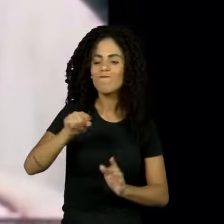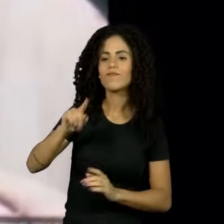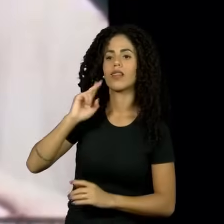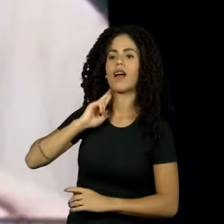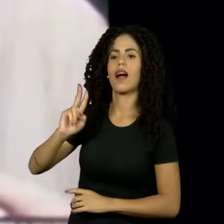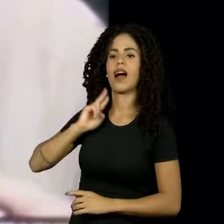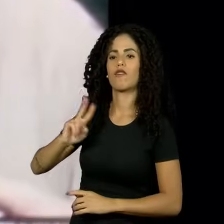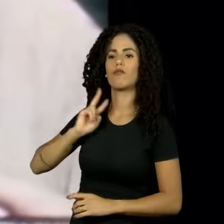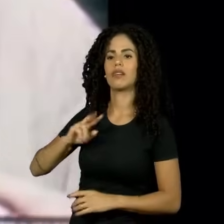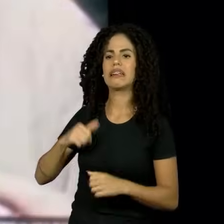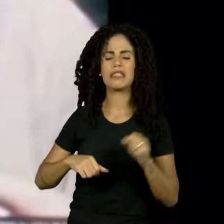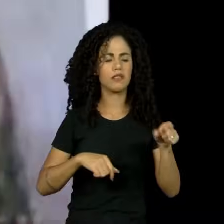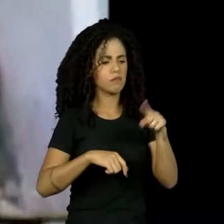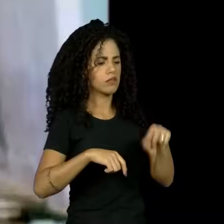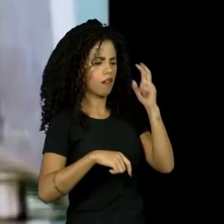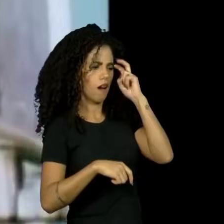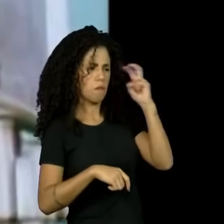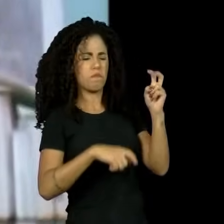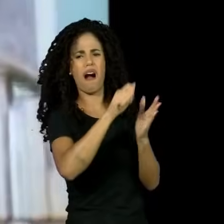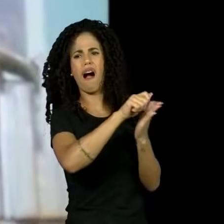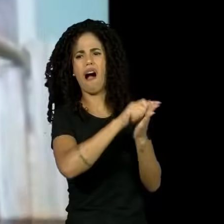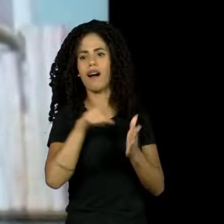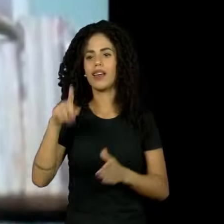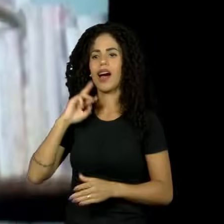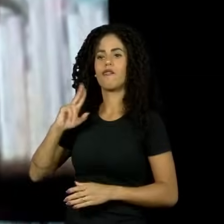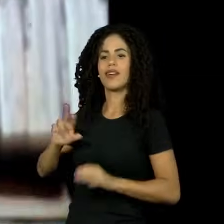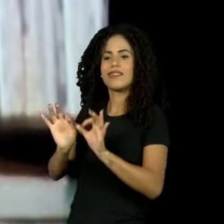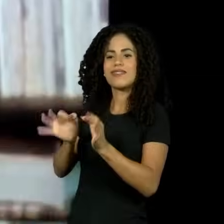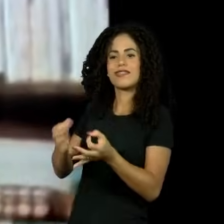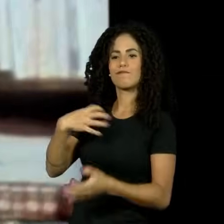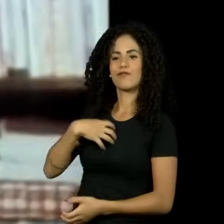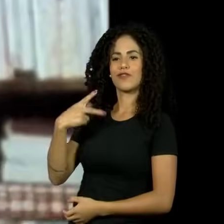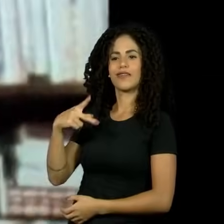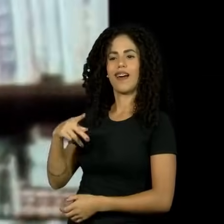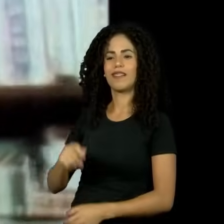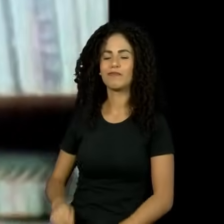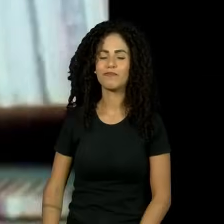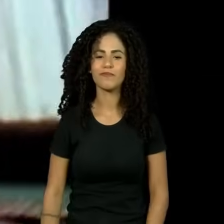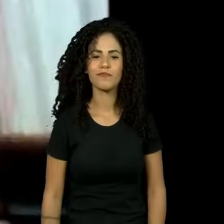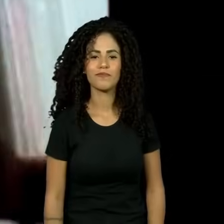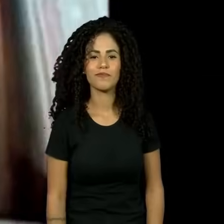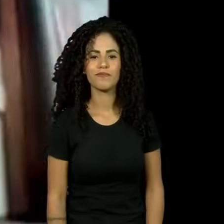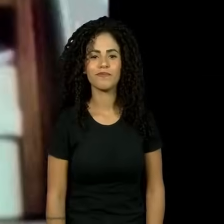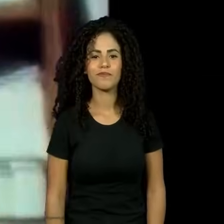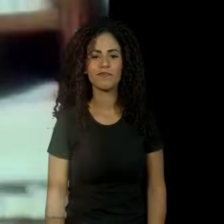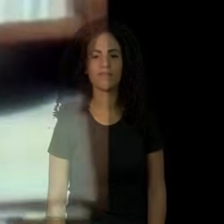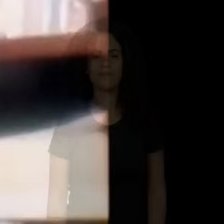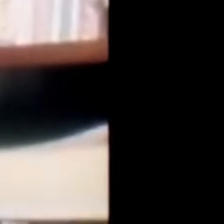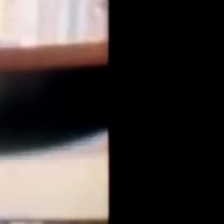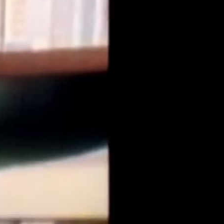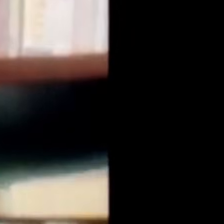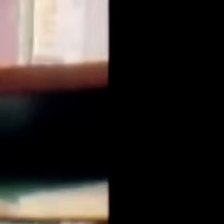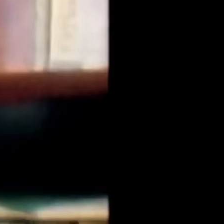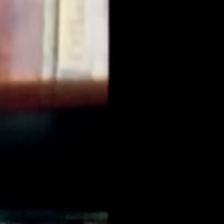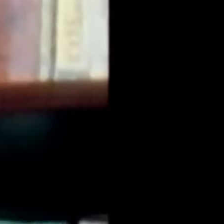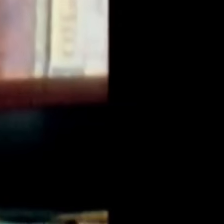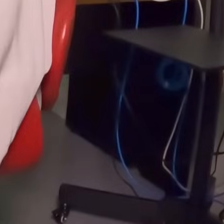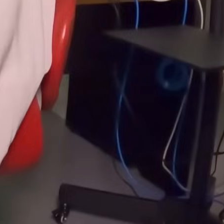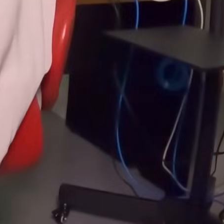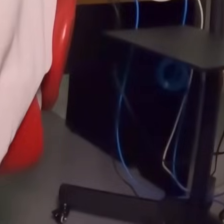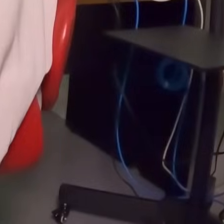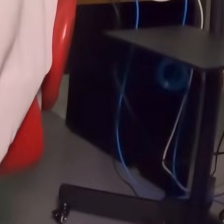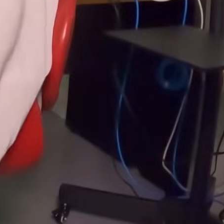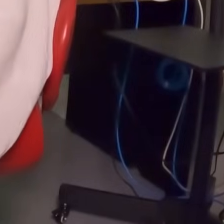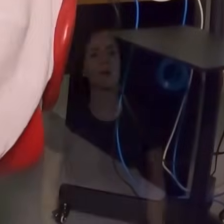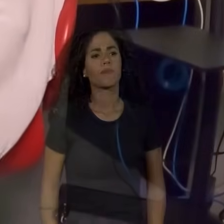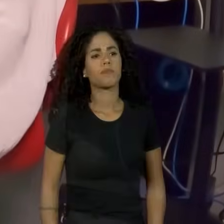pela inteligência brasileira. É triste a condição do pobre na terra. E